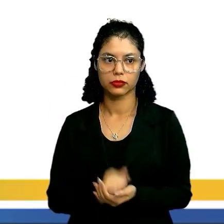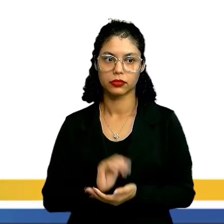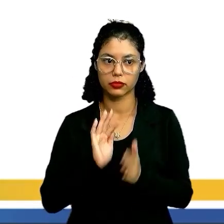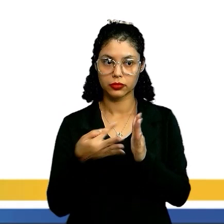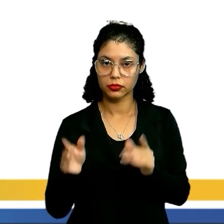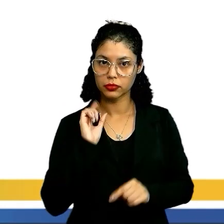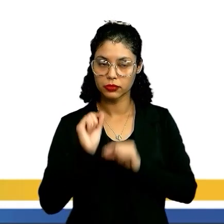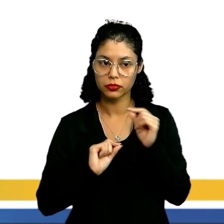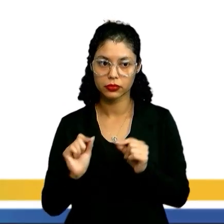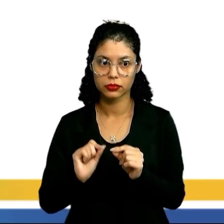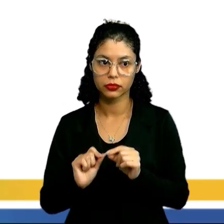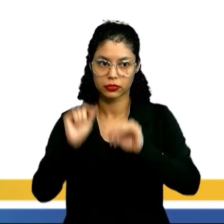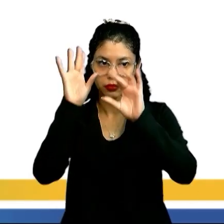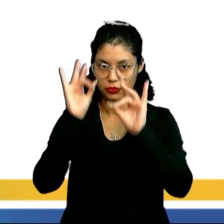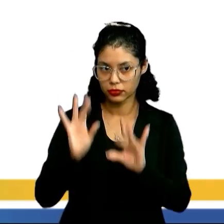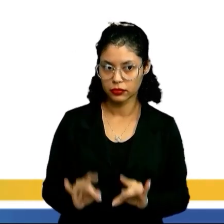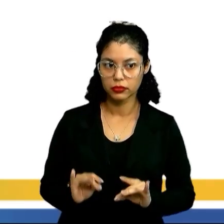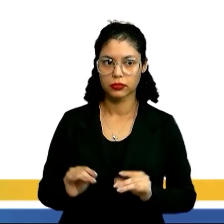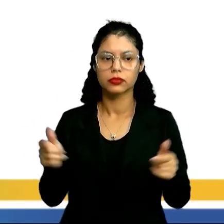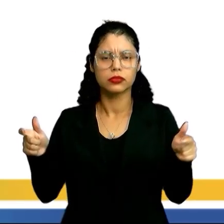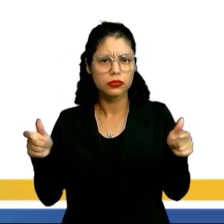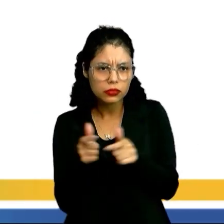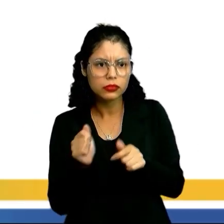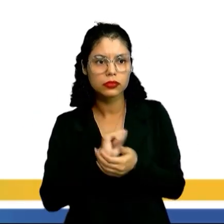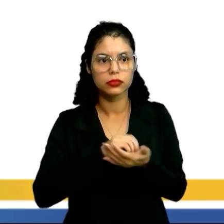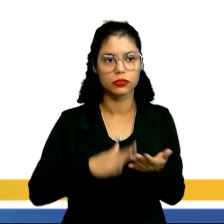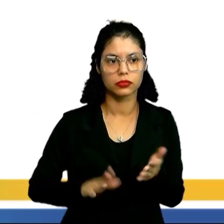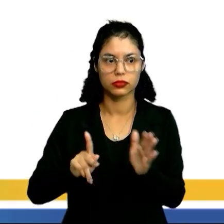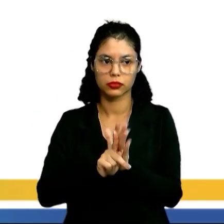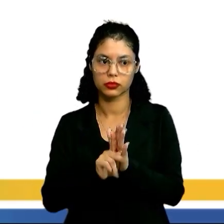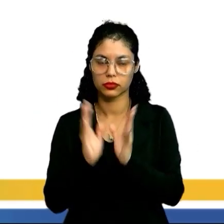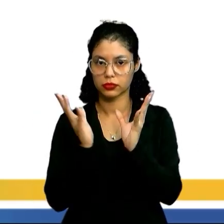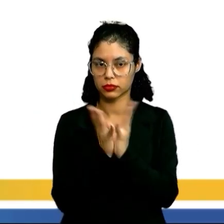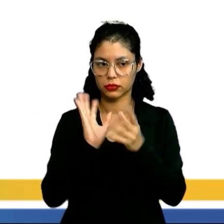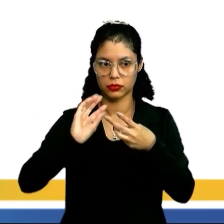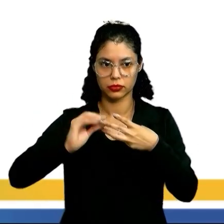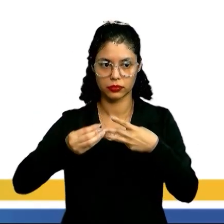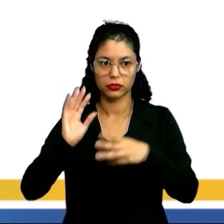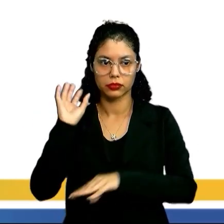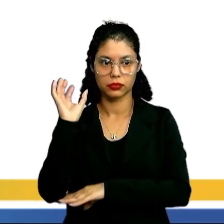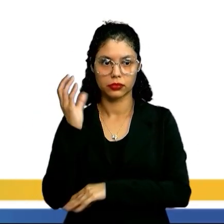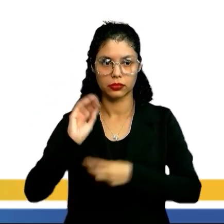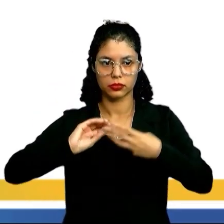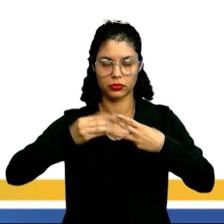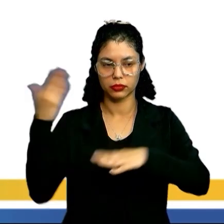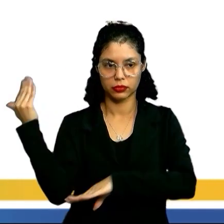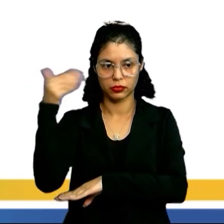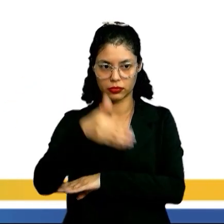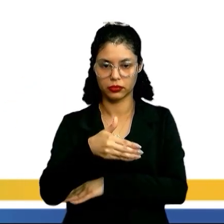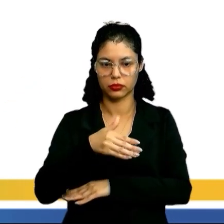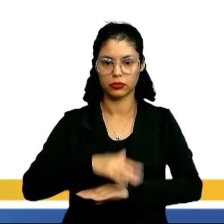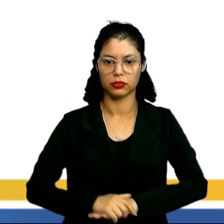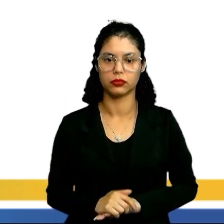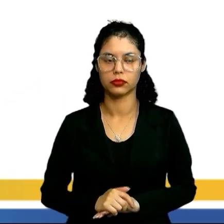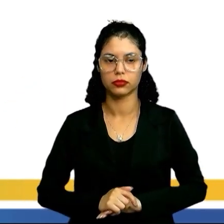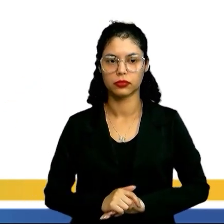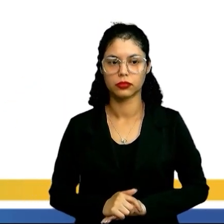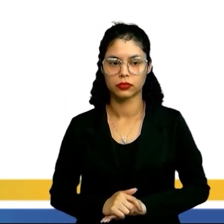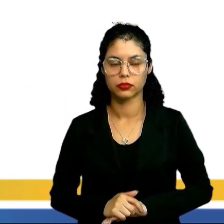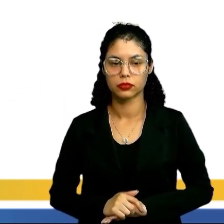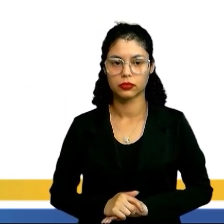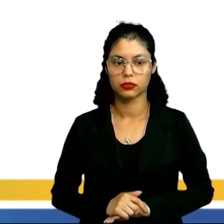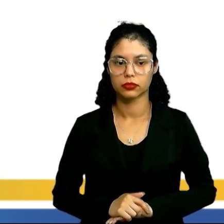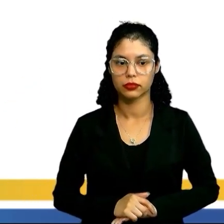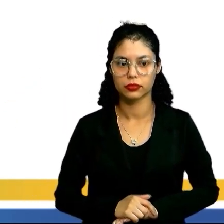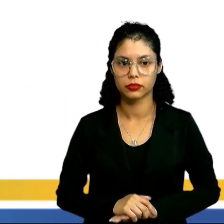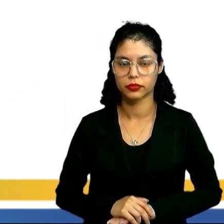é o quê? Estimular ou suprir a atividade de um grupo de células. No caso aí, as células alvos, tá?